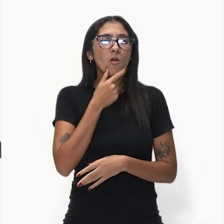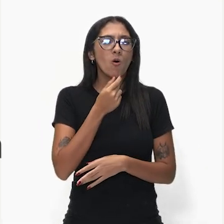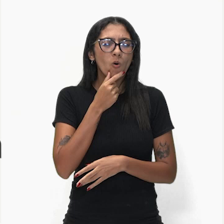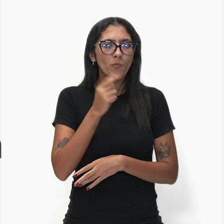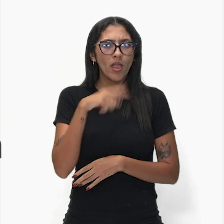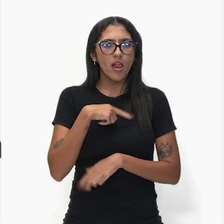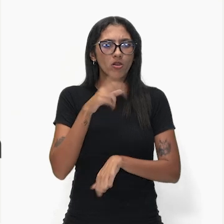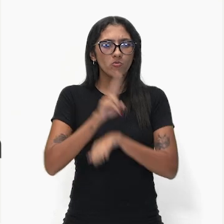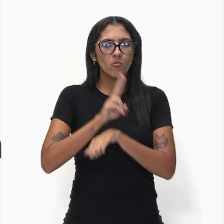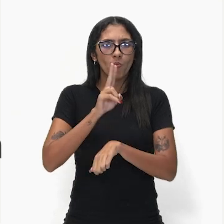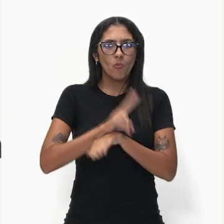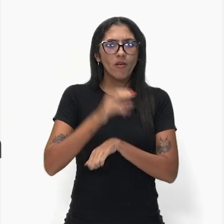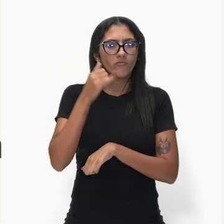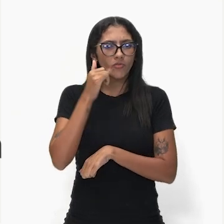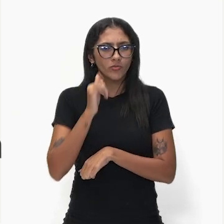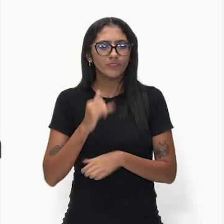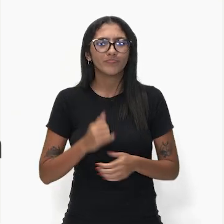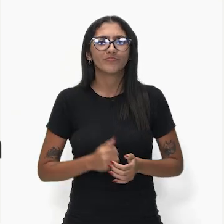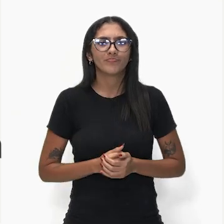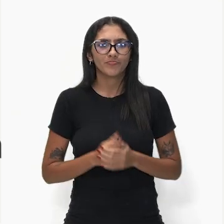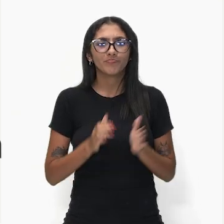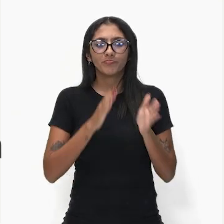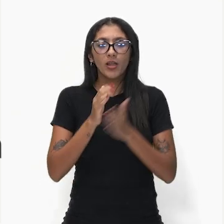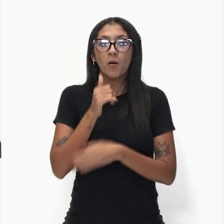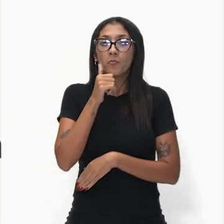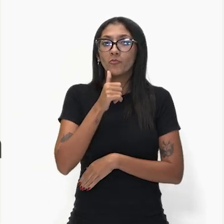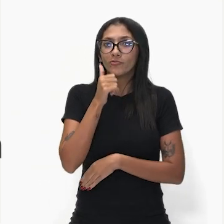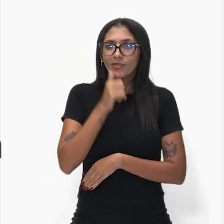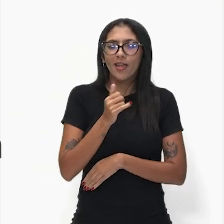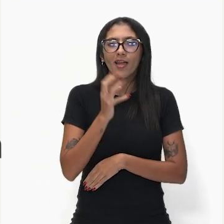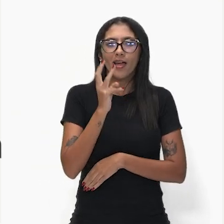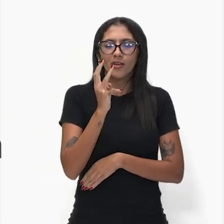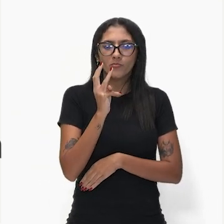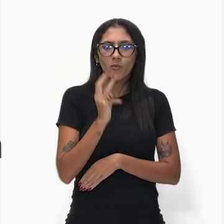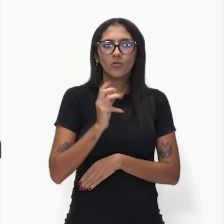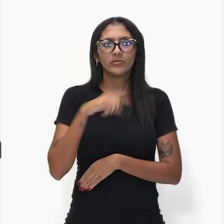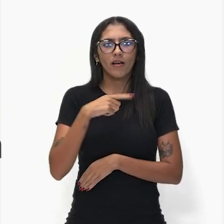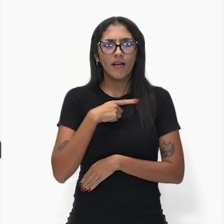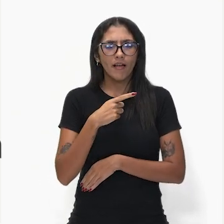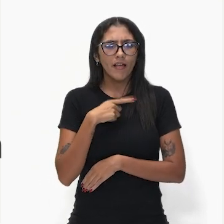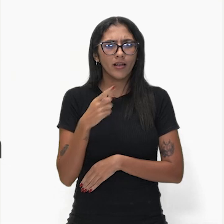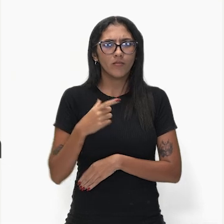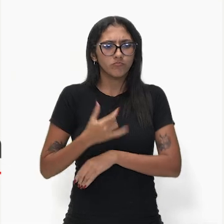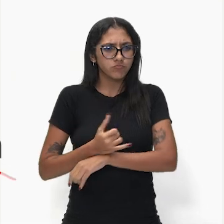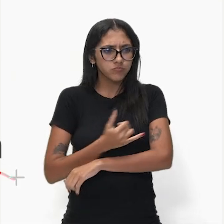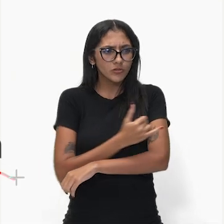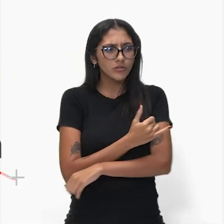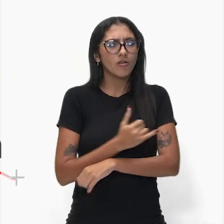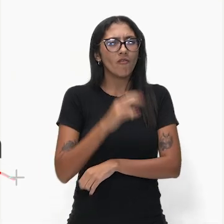dos animais, Cordolina muito gorda, muito pesada,